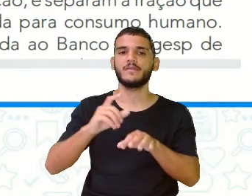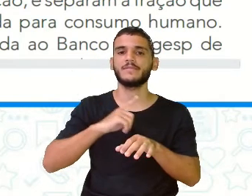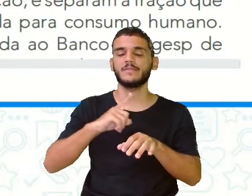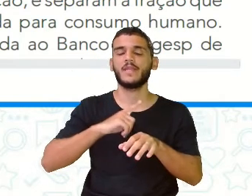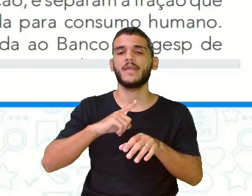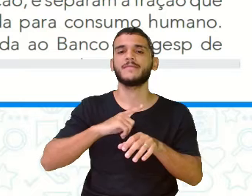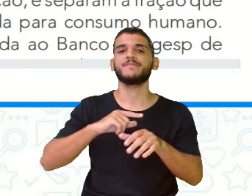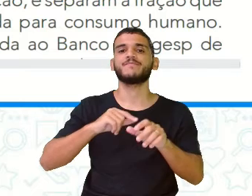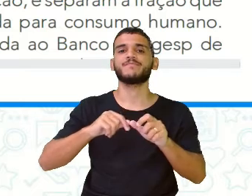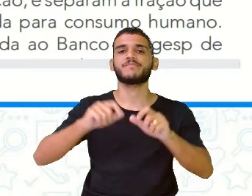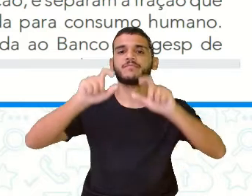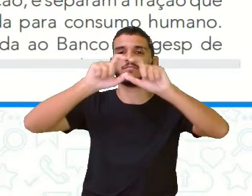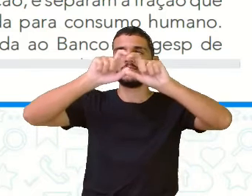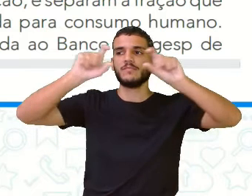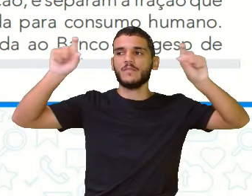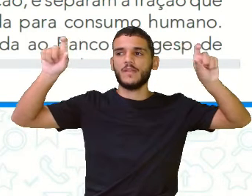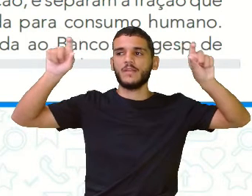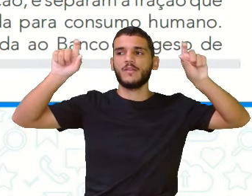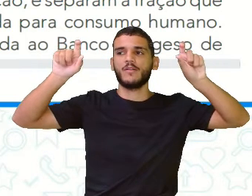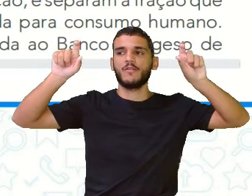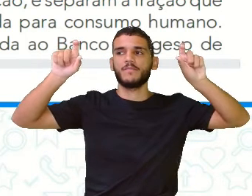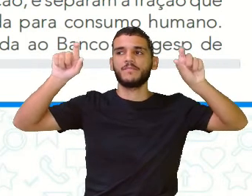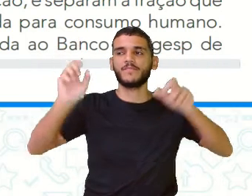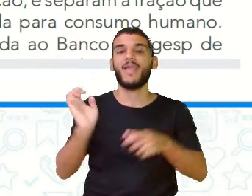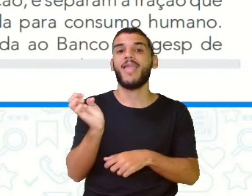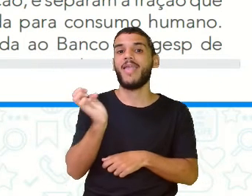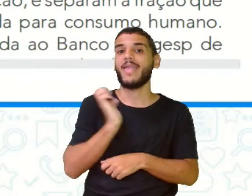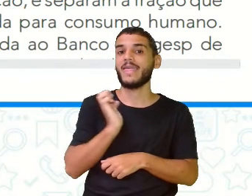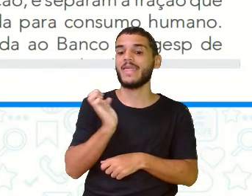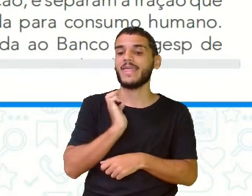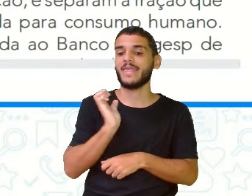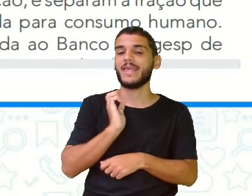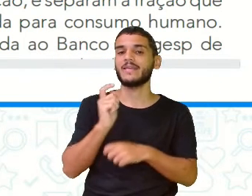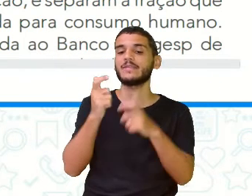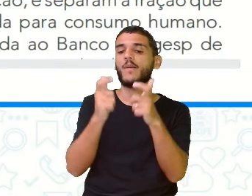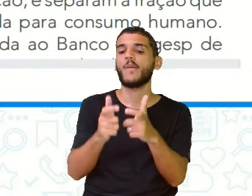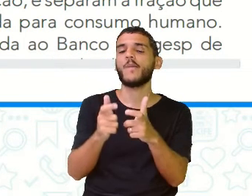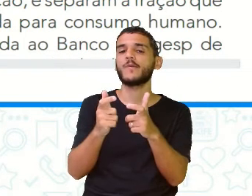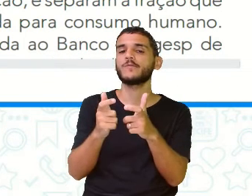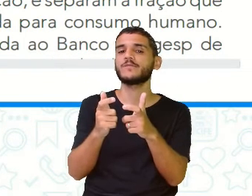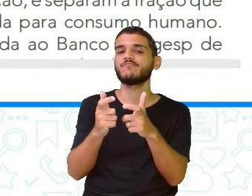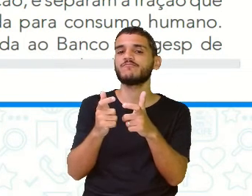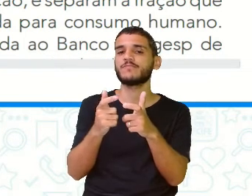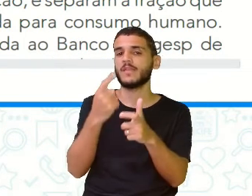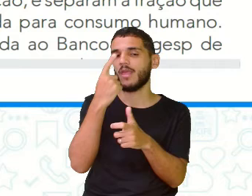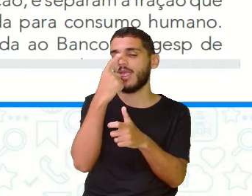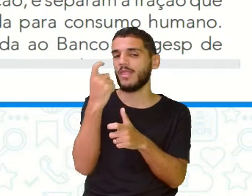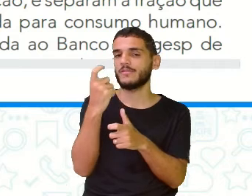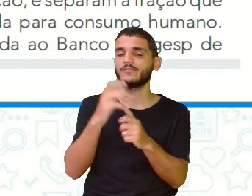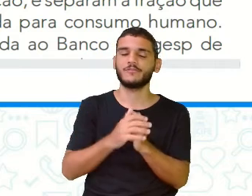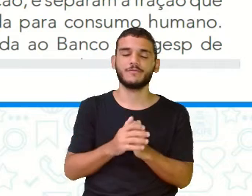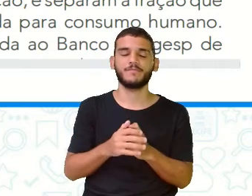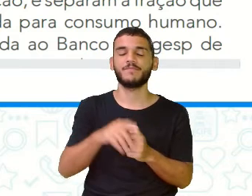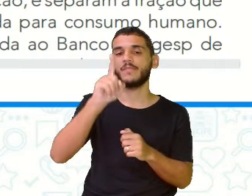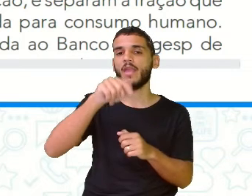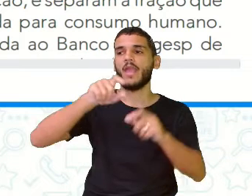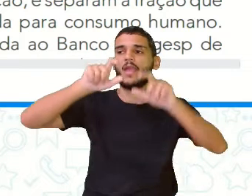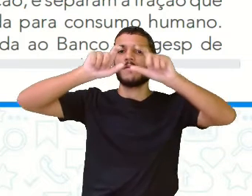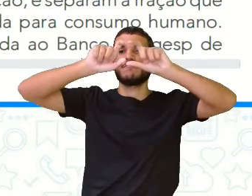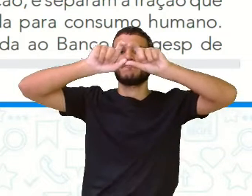O título é Riqueza no Lixo. Isso aí é a nossa manchete, tá certo? É o